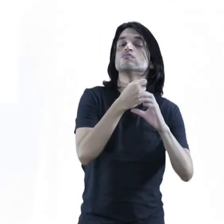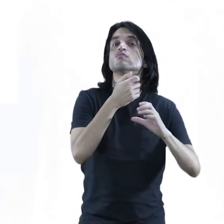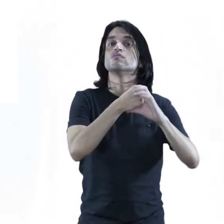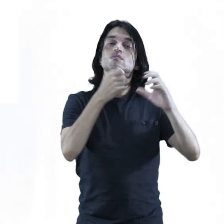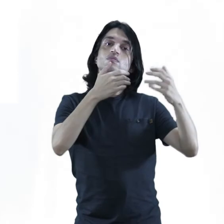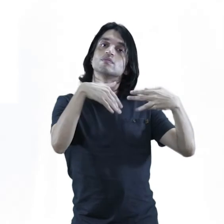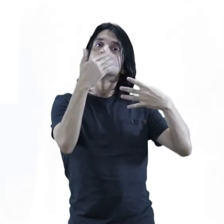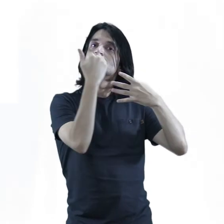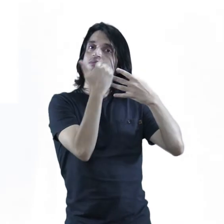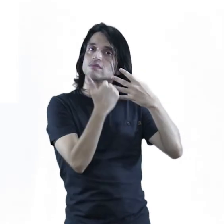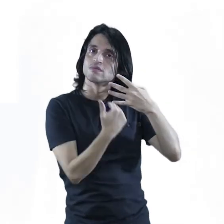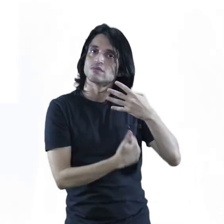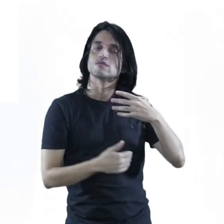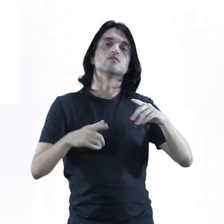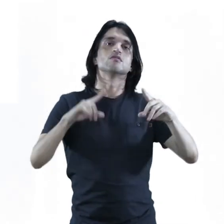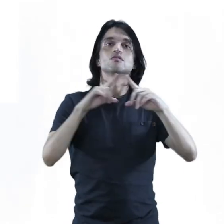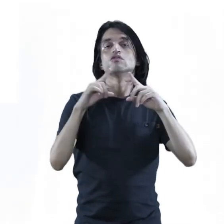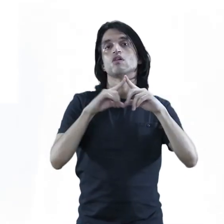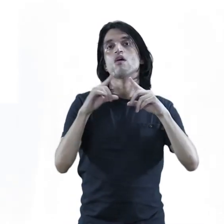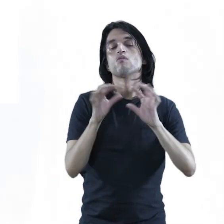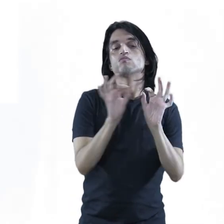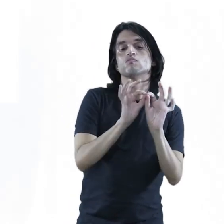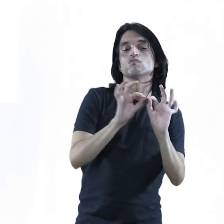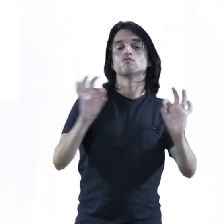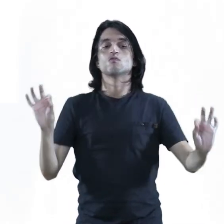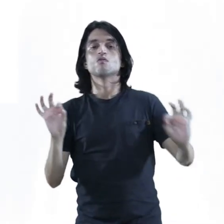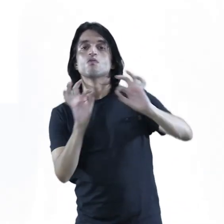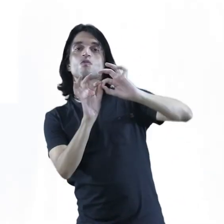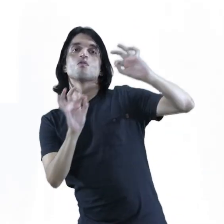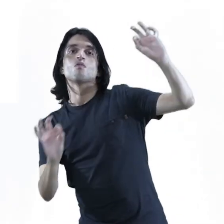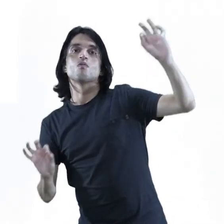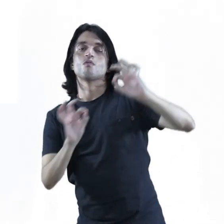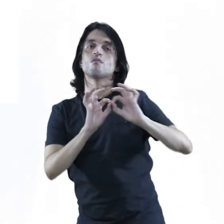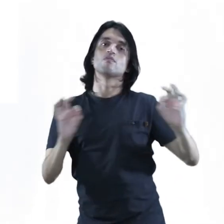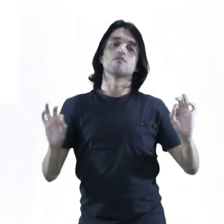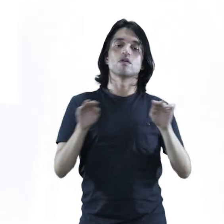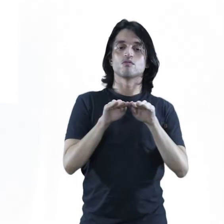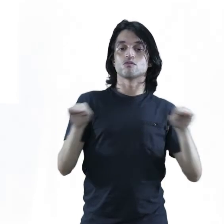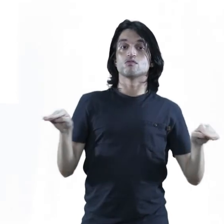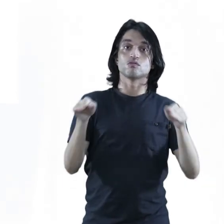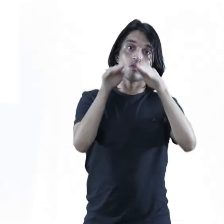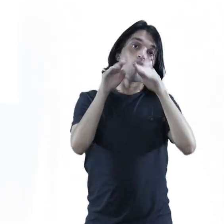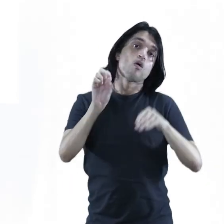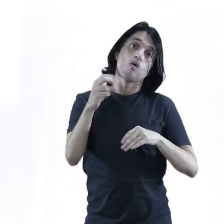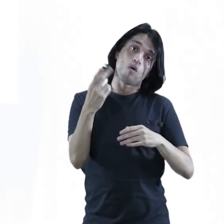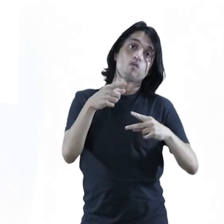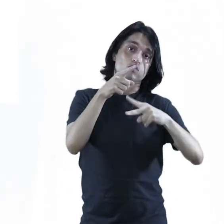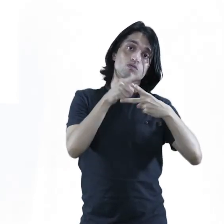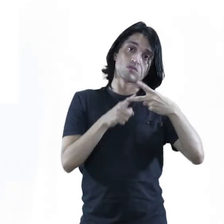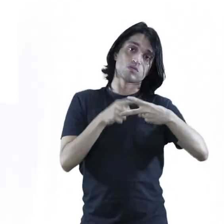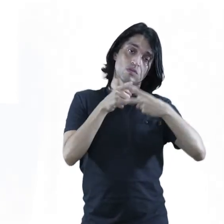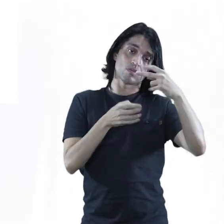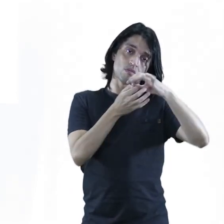e o prolongamento do lado adjacente a ele. Classificação dos triângulos. Os triângulos podem ser classificados em